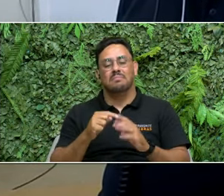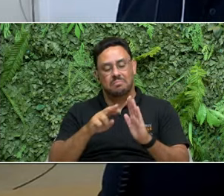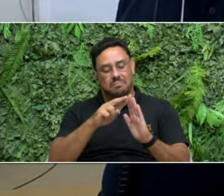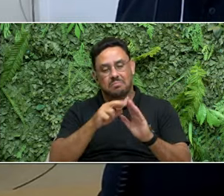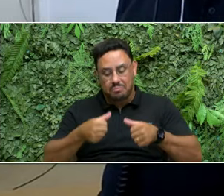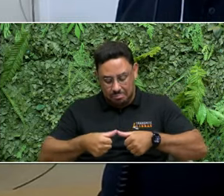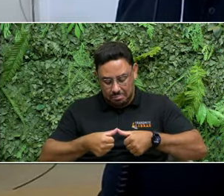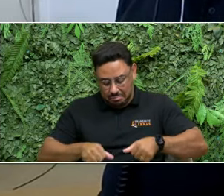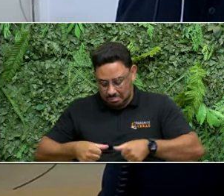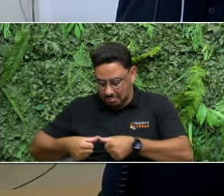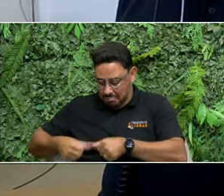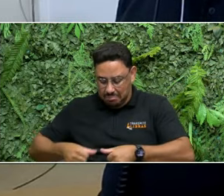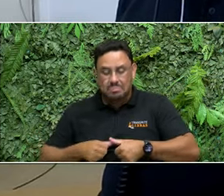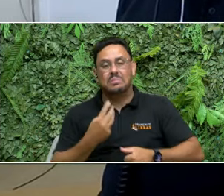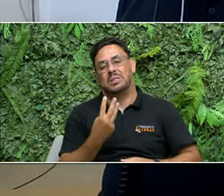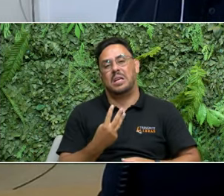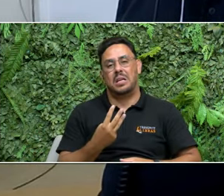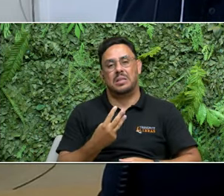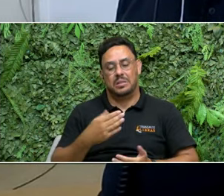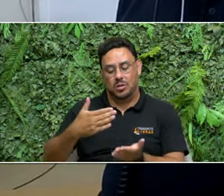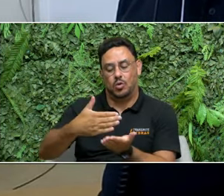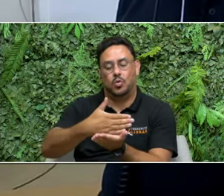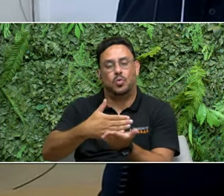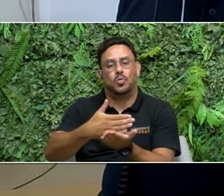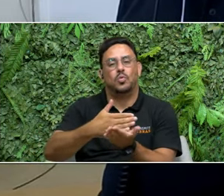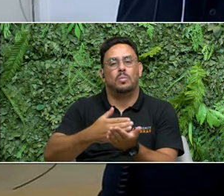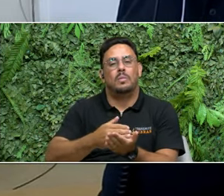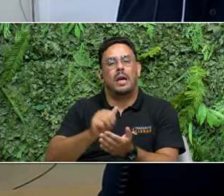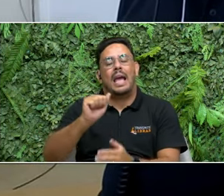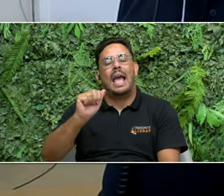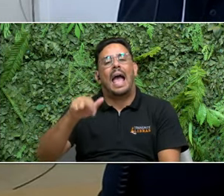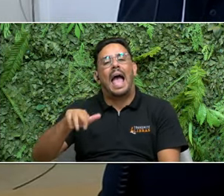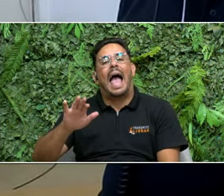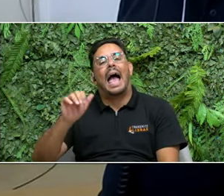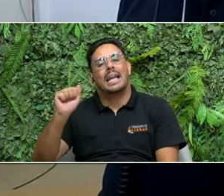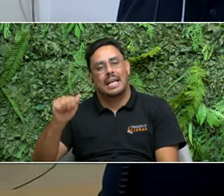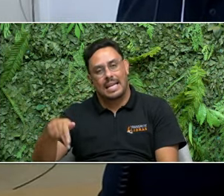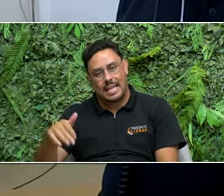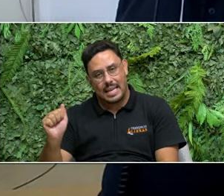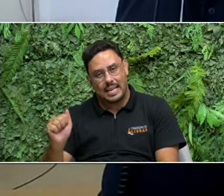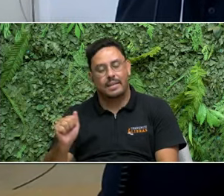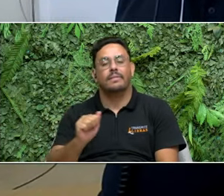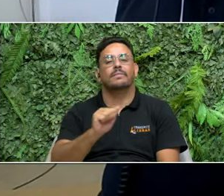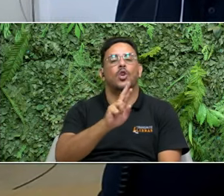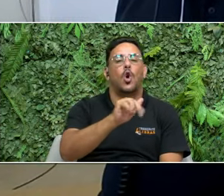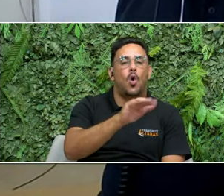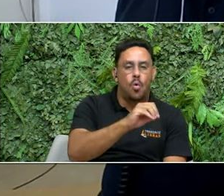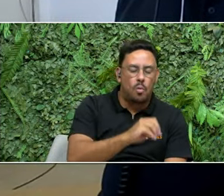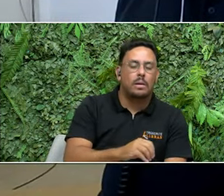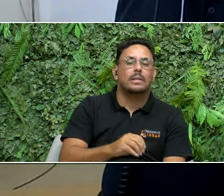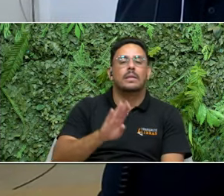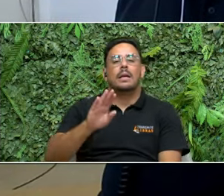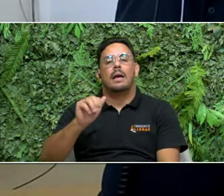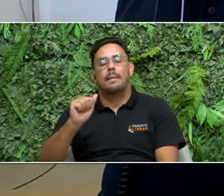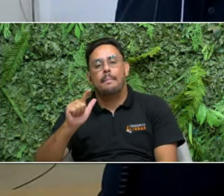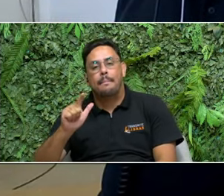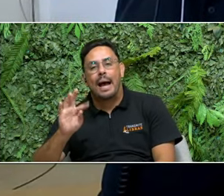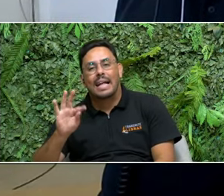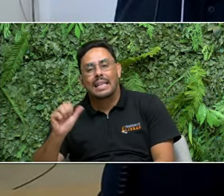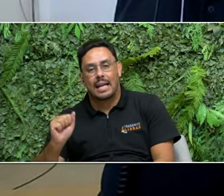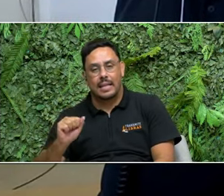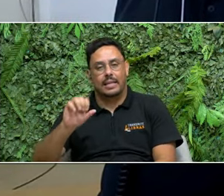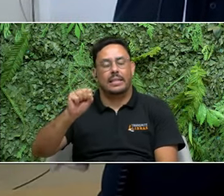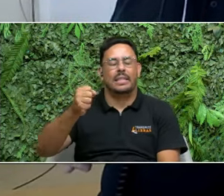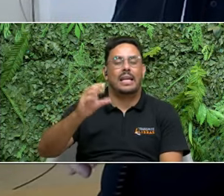zagueiros é no meio-campo ali pelo lado esquerdo Arana o Rubens um pouco mais por dentro é batalha e escarpa